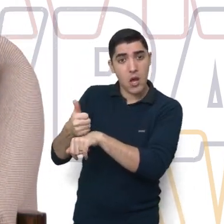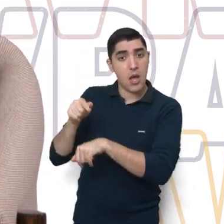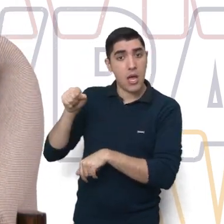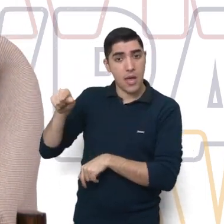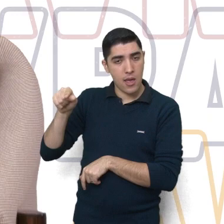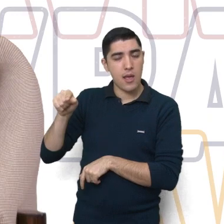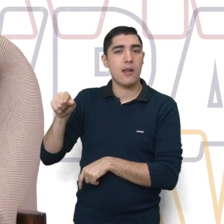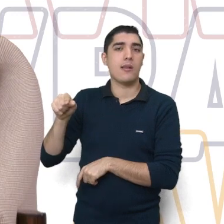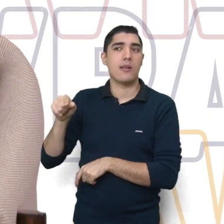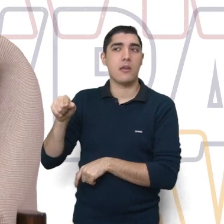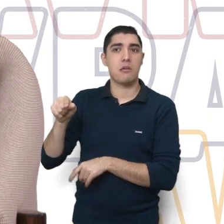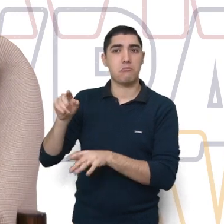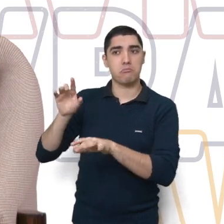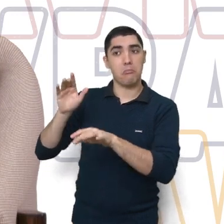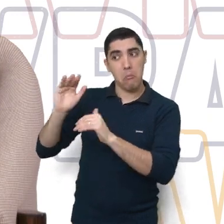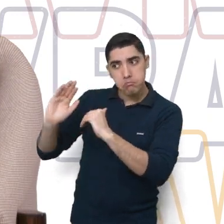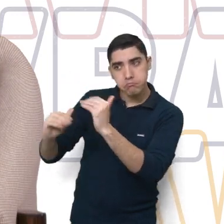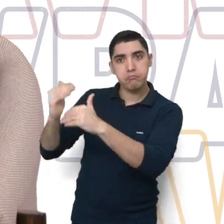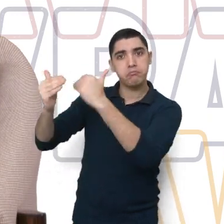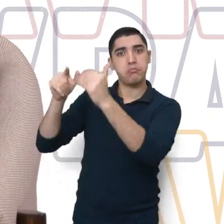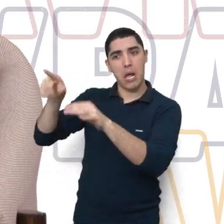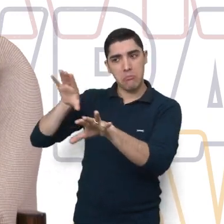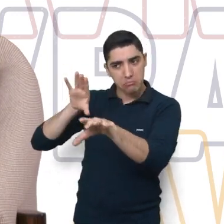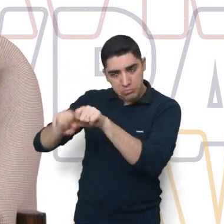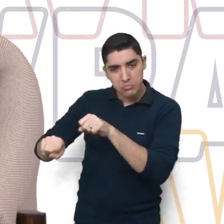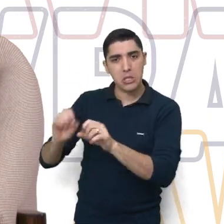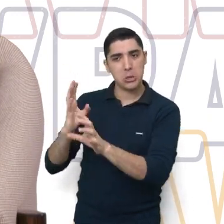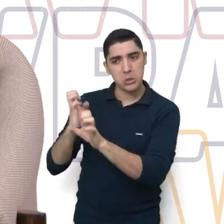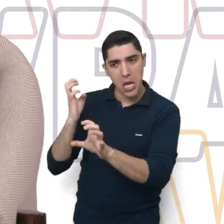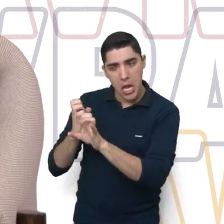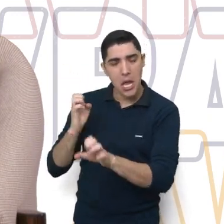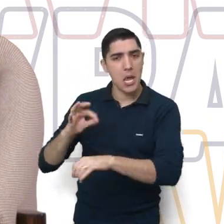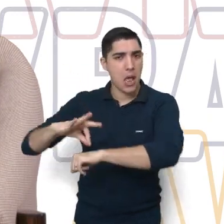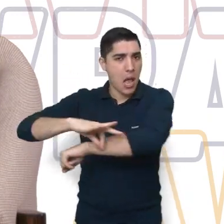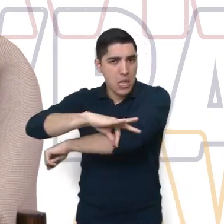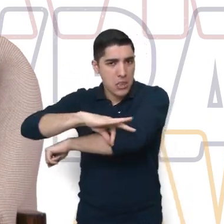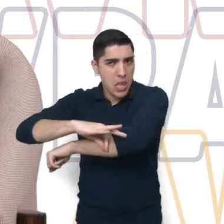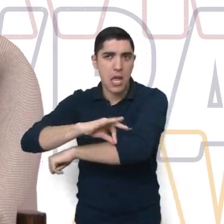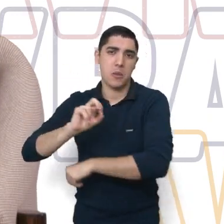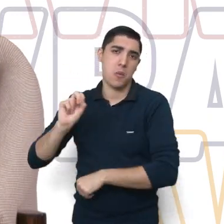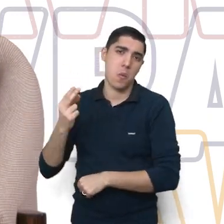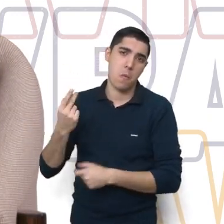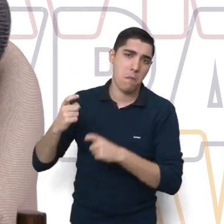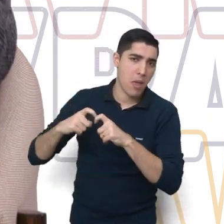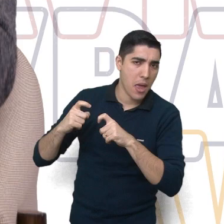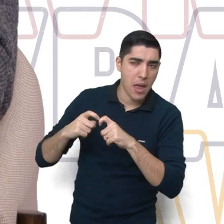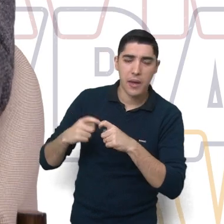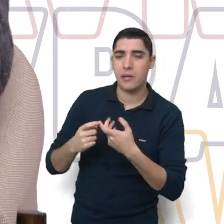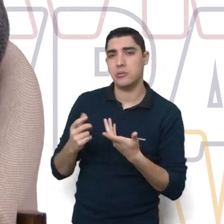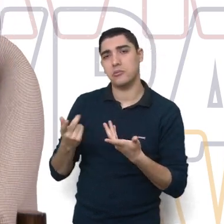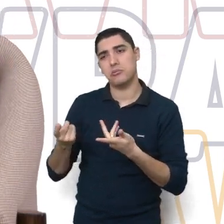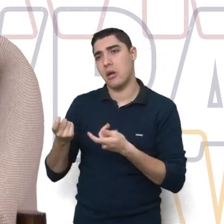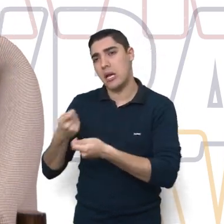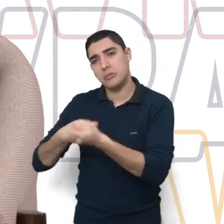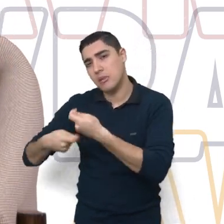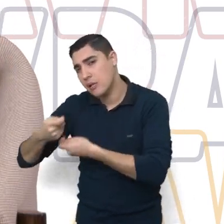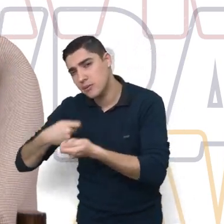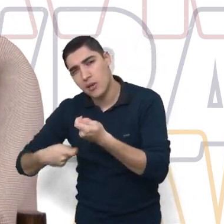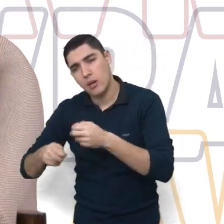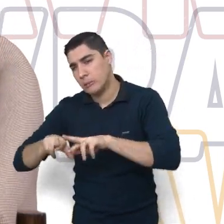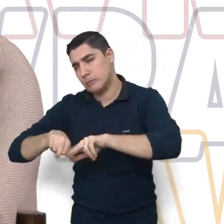exemplo sai né ele se forma um engenheiro um arquiteto um médico